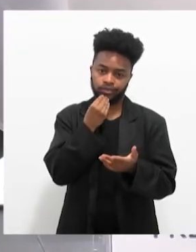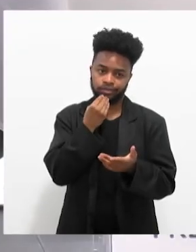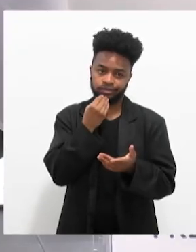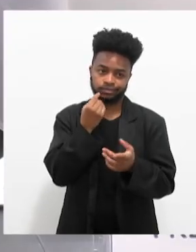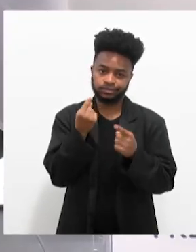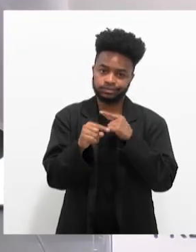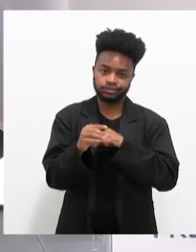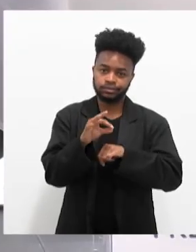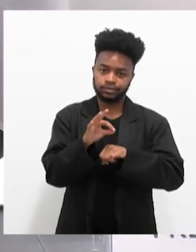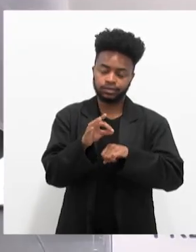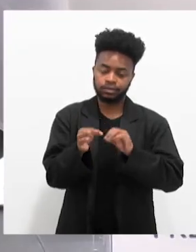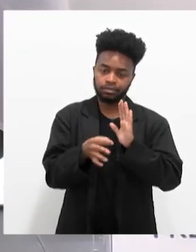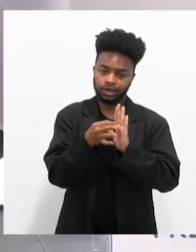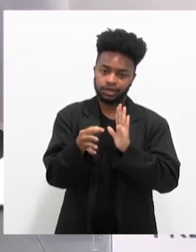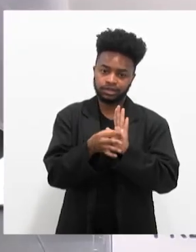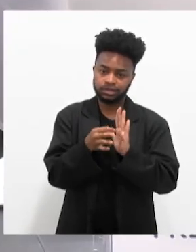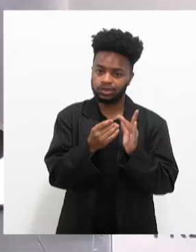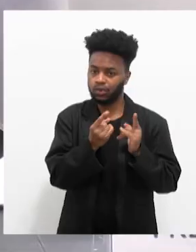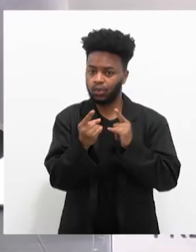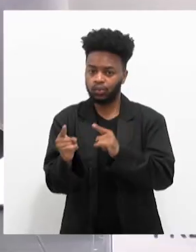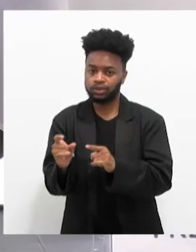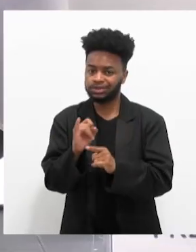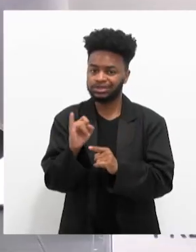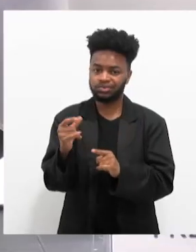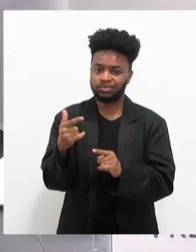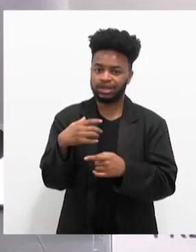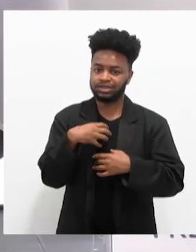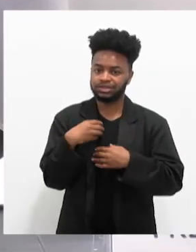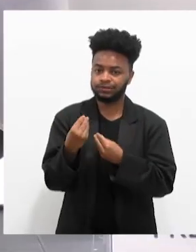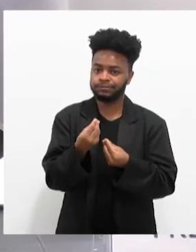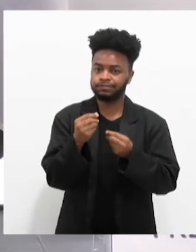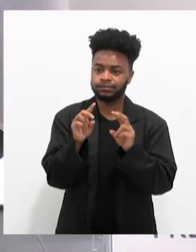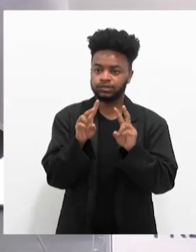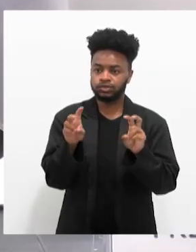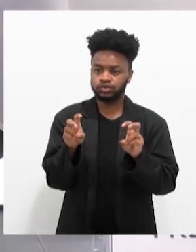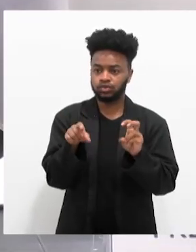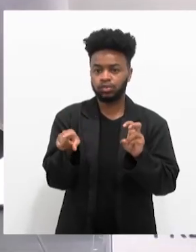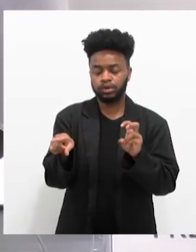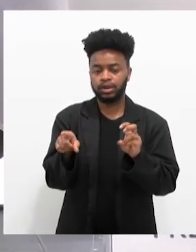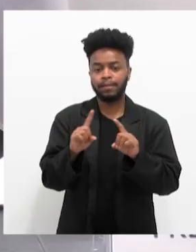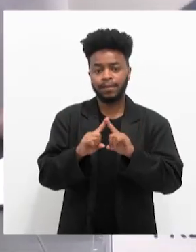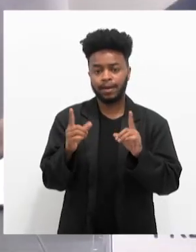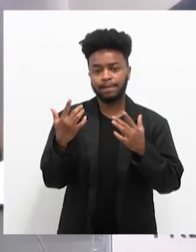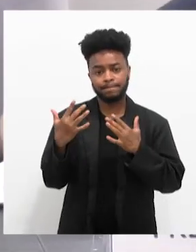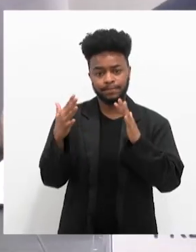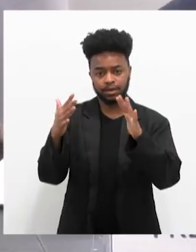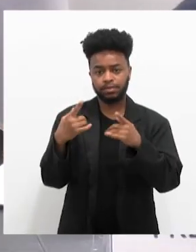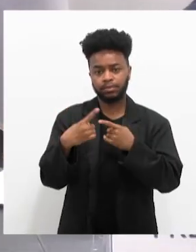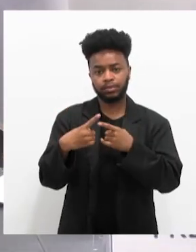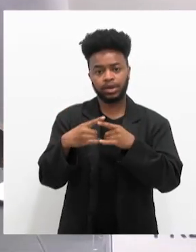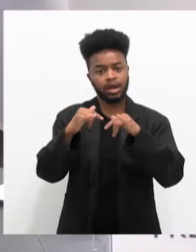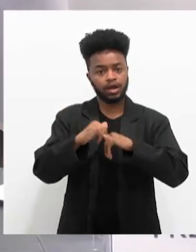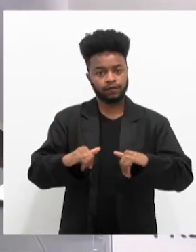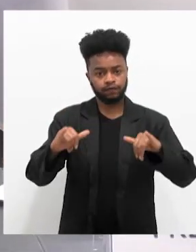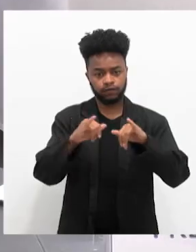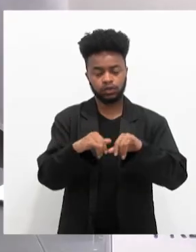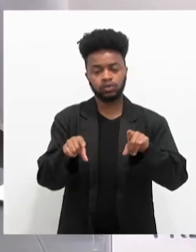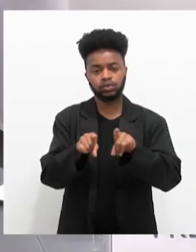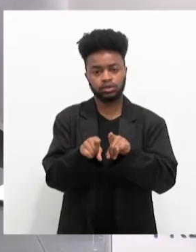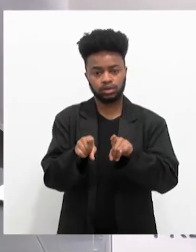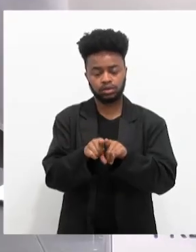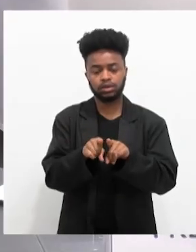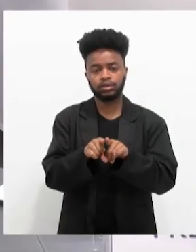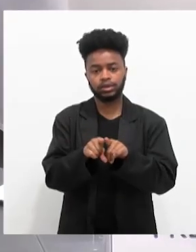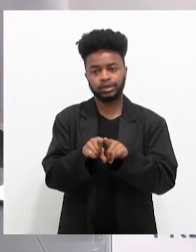sem a sua sensibilidade sobre a matéria, evidentemente. Mas parabenizo também pelo alerta a